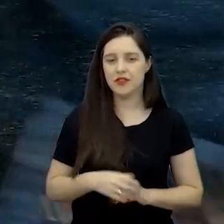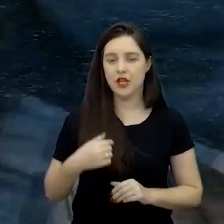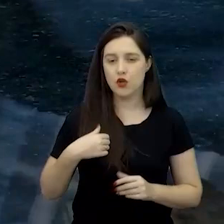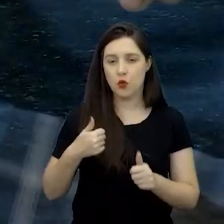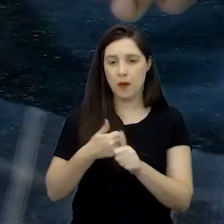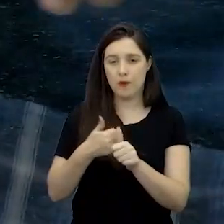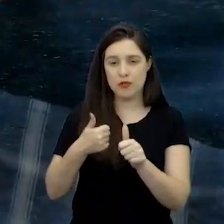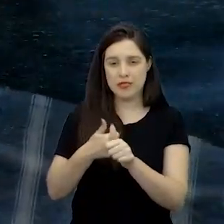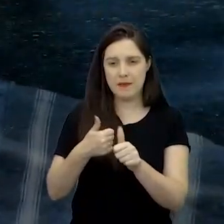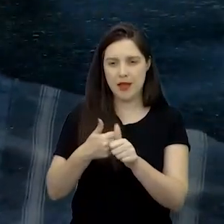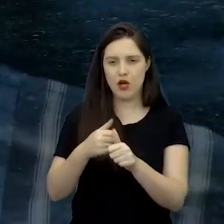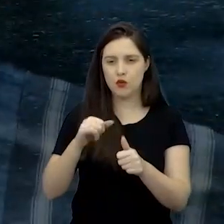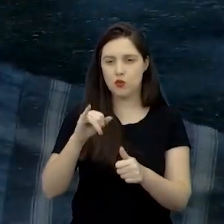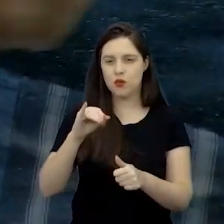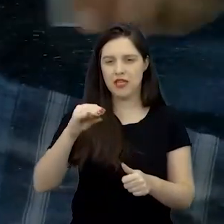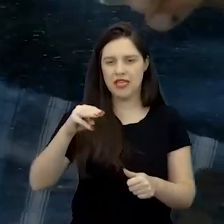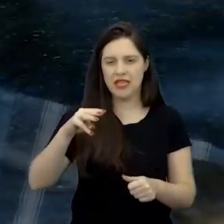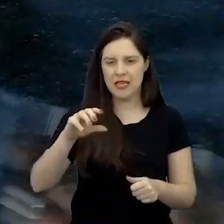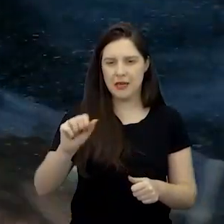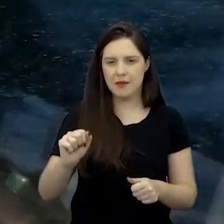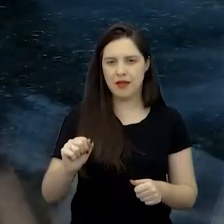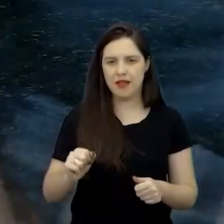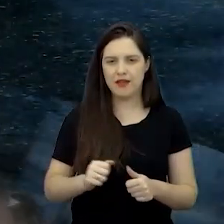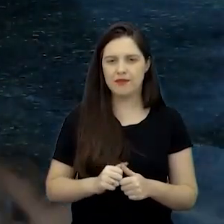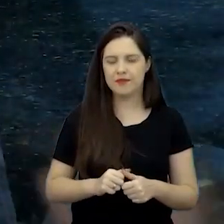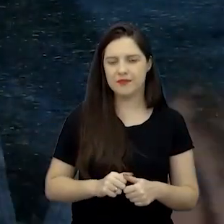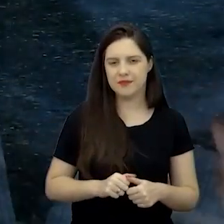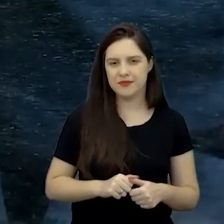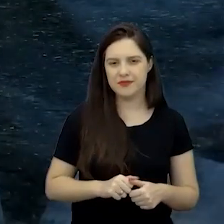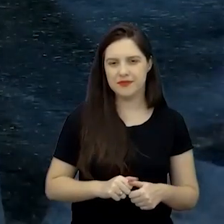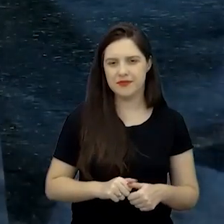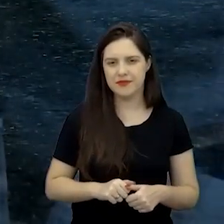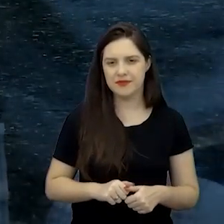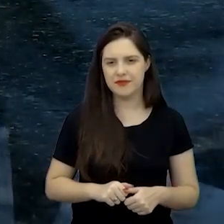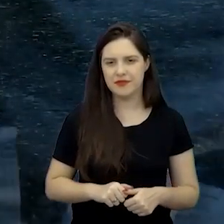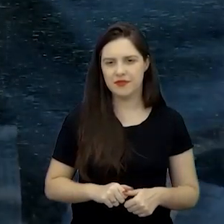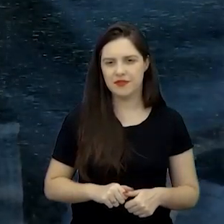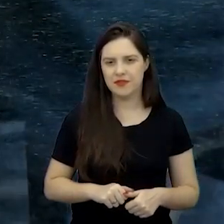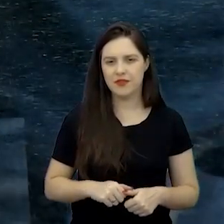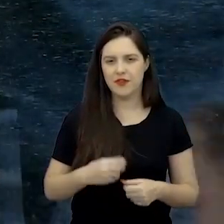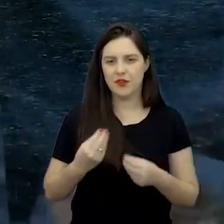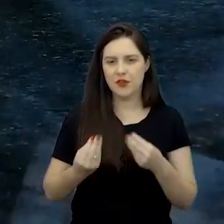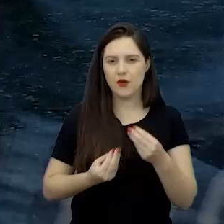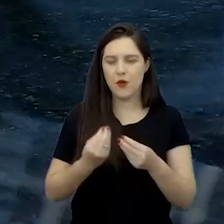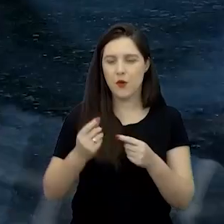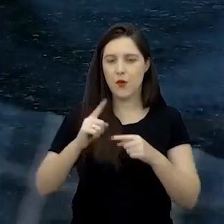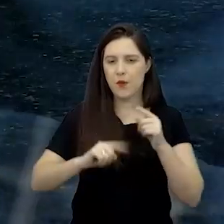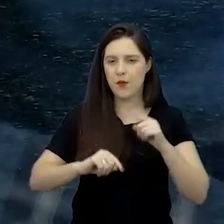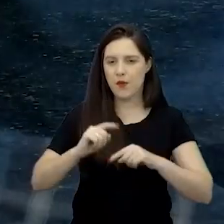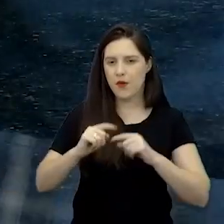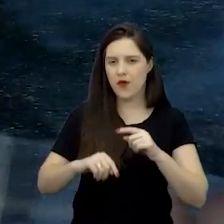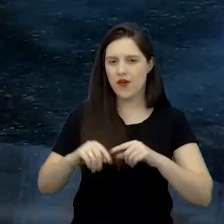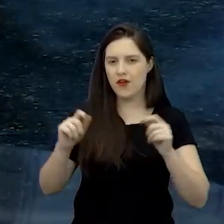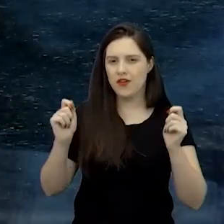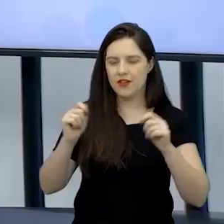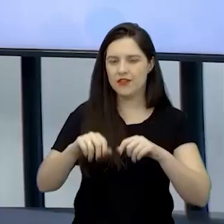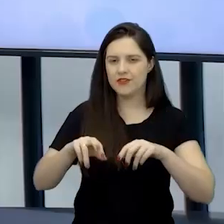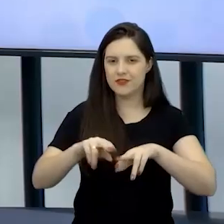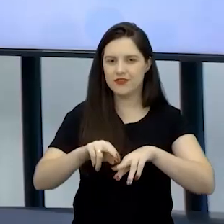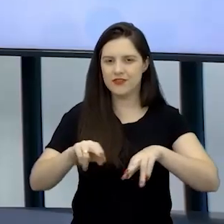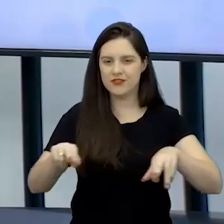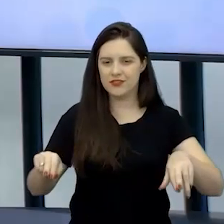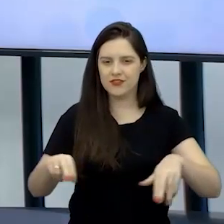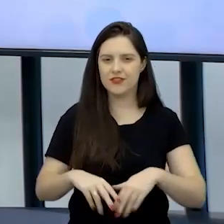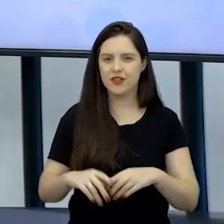aproximando. Tá bem, né? Ainda bem, aqui. Aí fala assim, Giba, mas se esse copo tivesse algum material diluído de ferro, né?